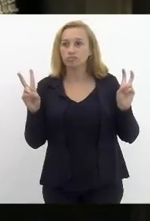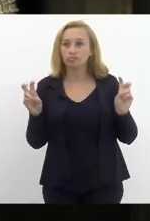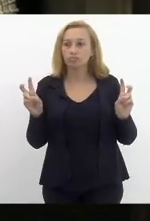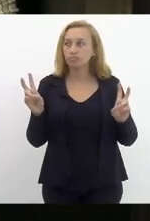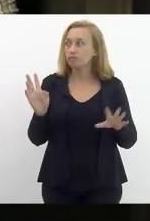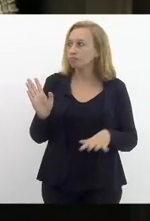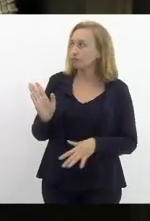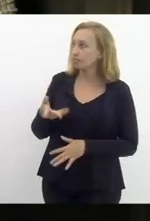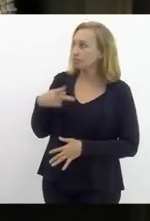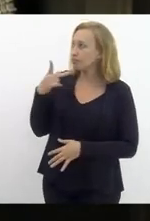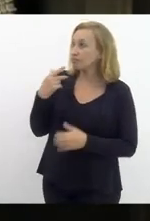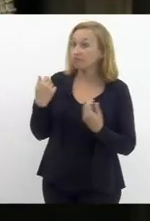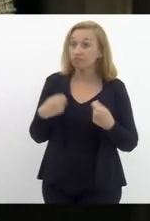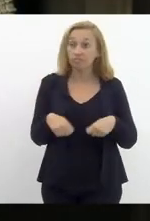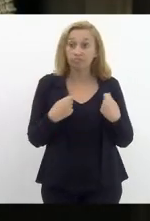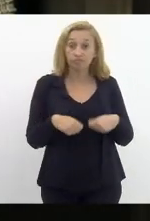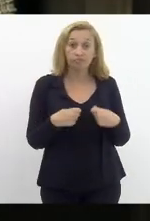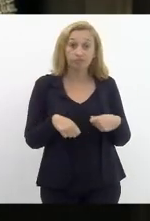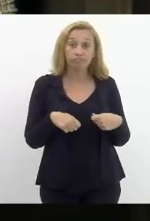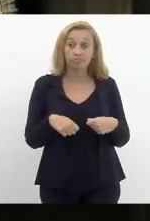foi dito, a necessidade de